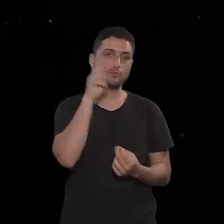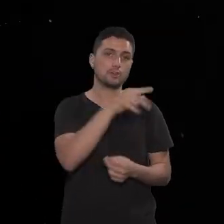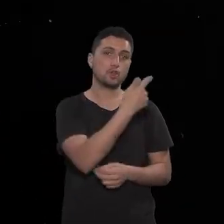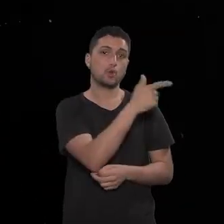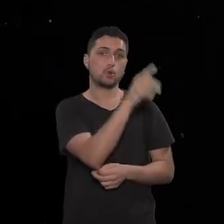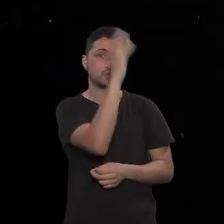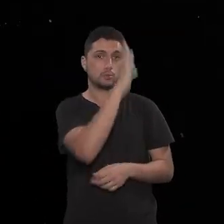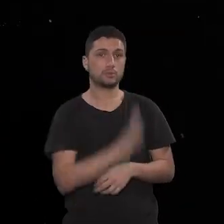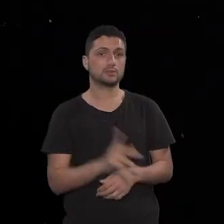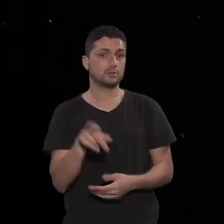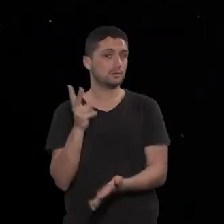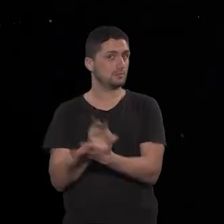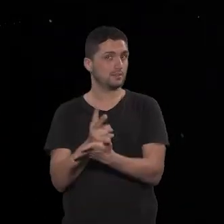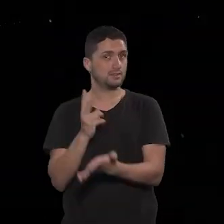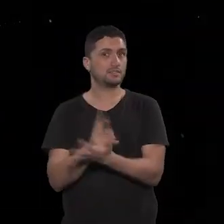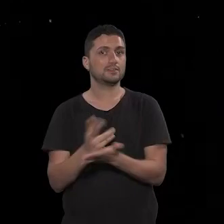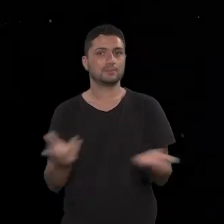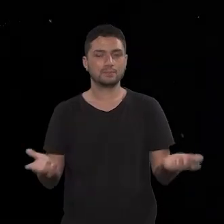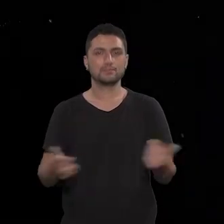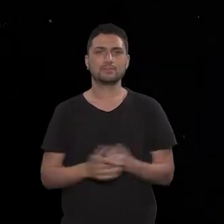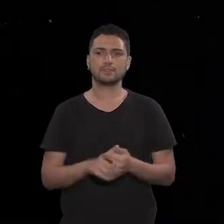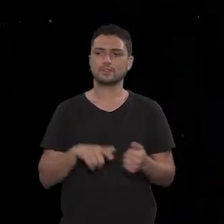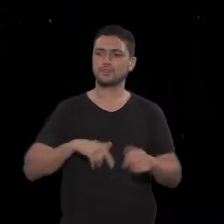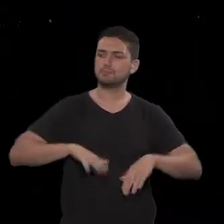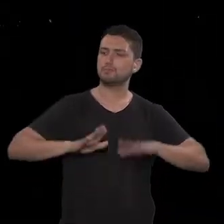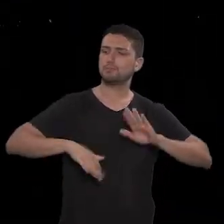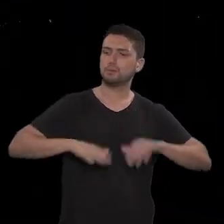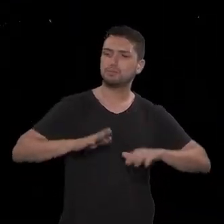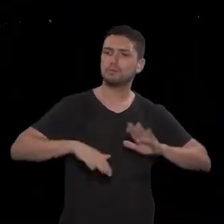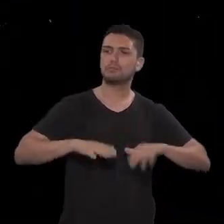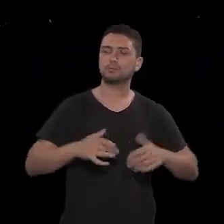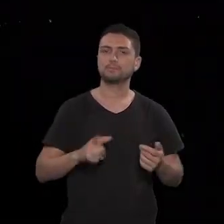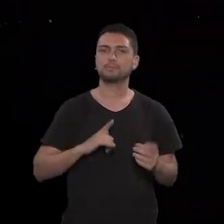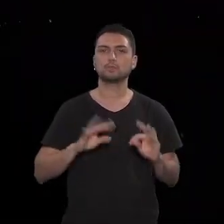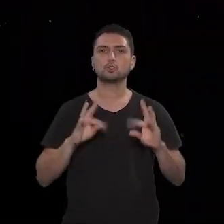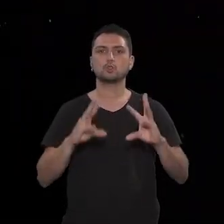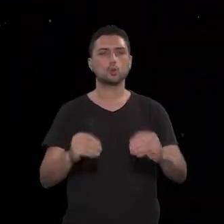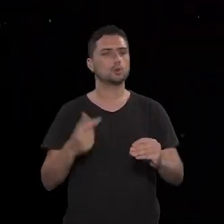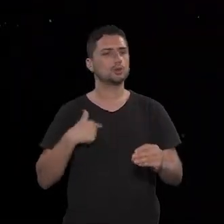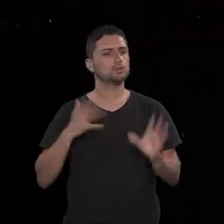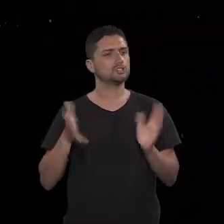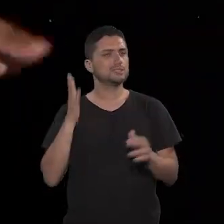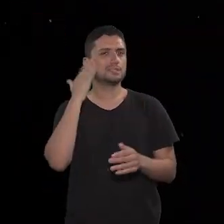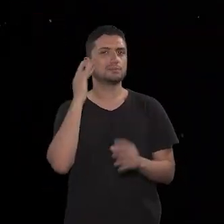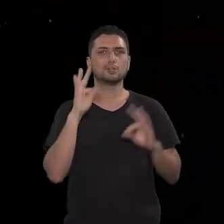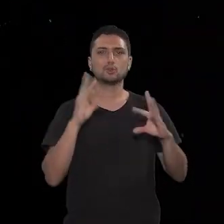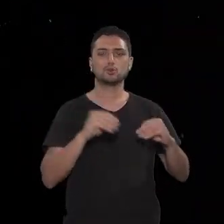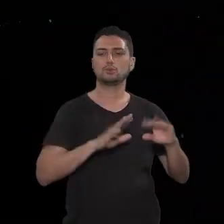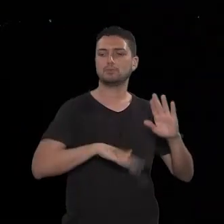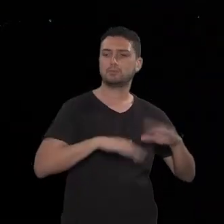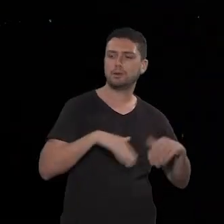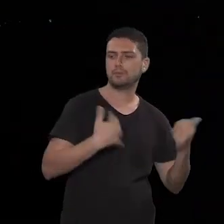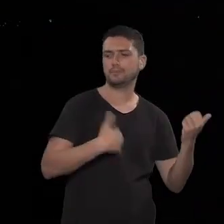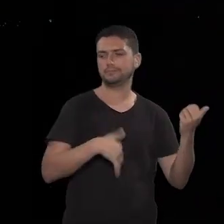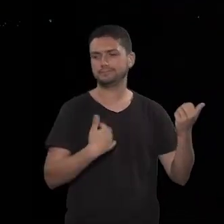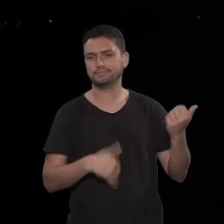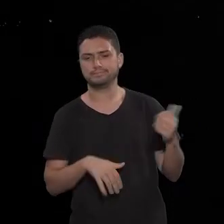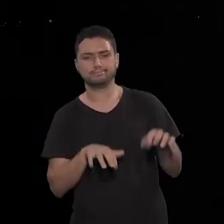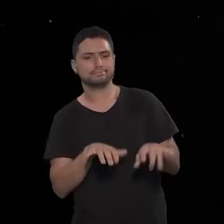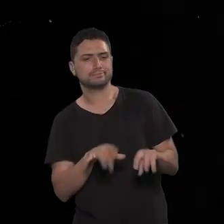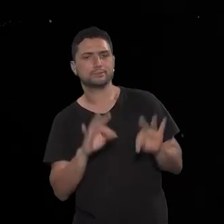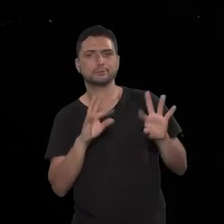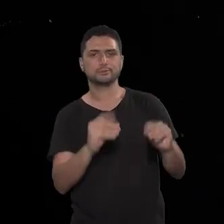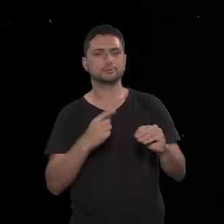lá que eles vão ver o outro Brasil que vai chegar lá. Vai ser o mesmo. E levei uma batucada, levei tudo que esse instrumento eu já tocava, né?